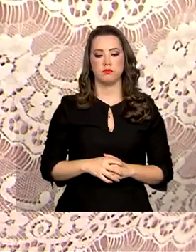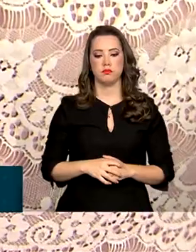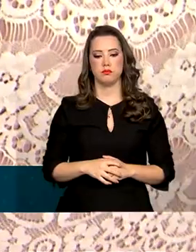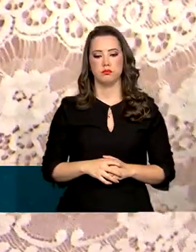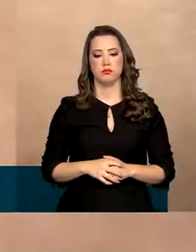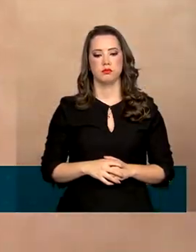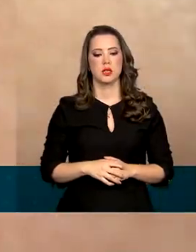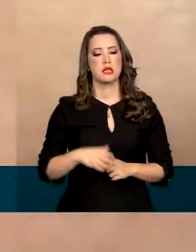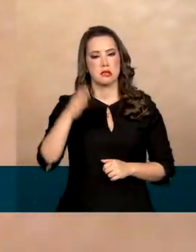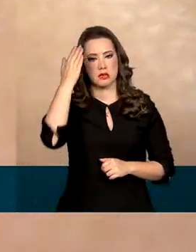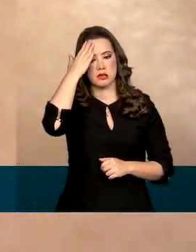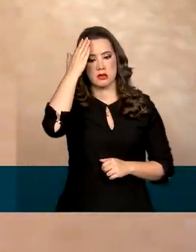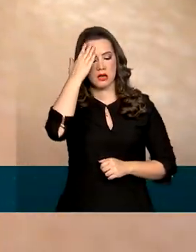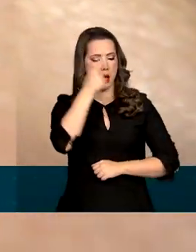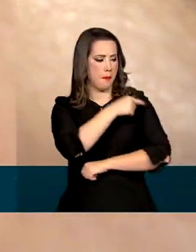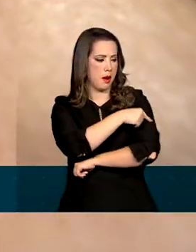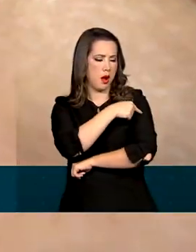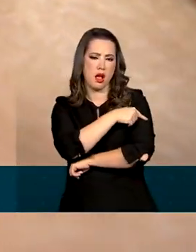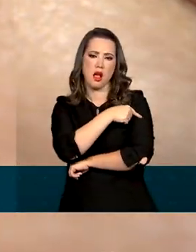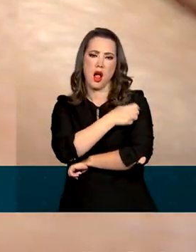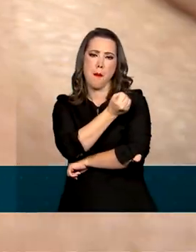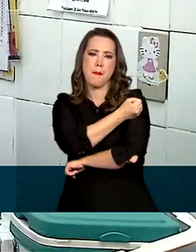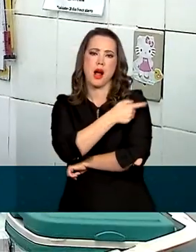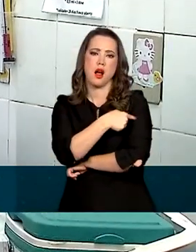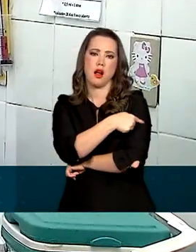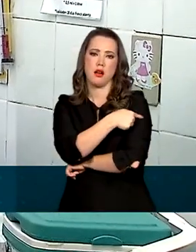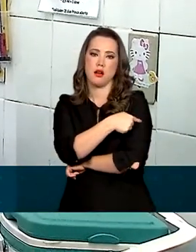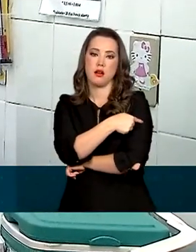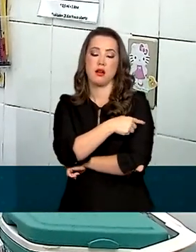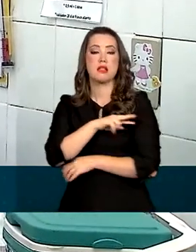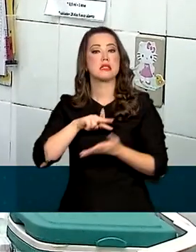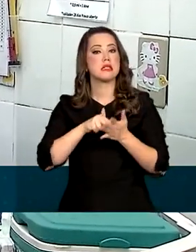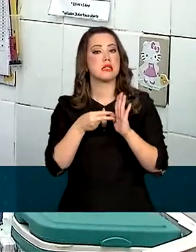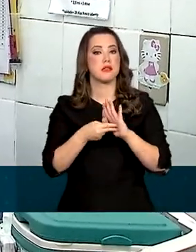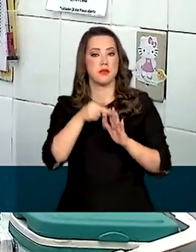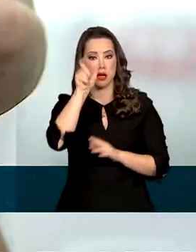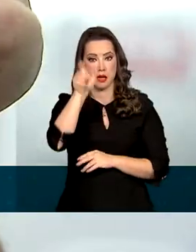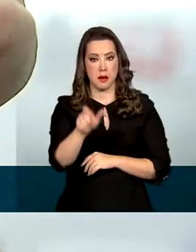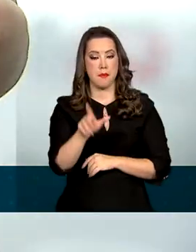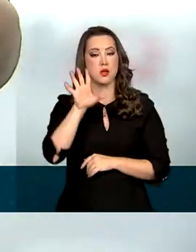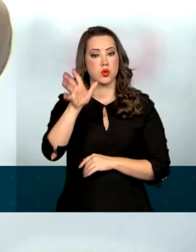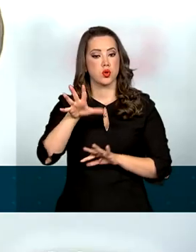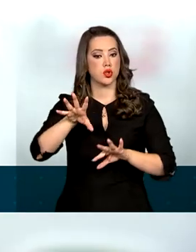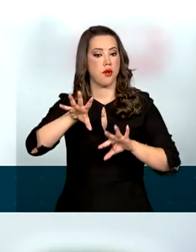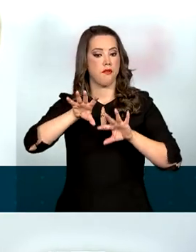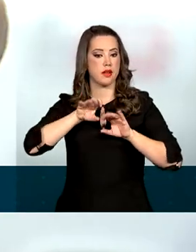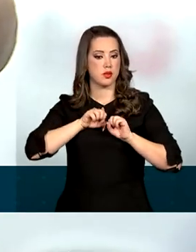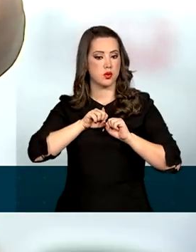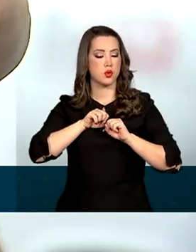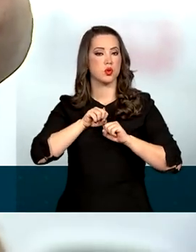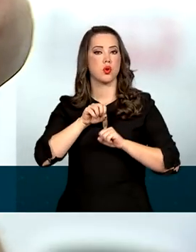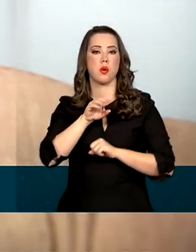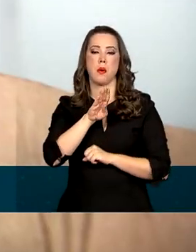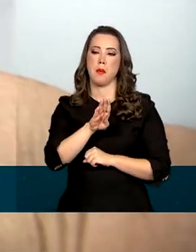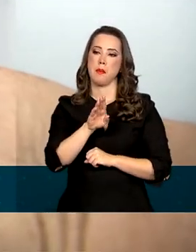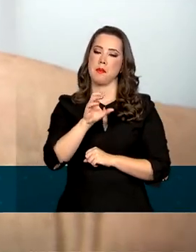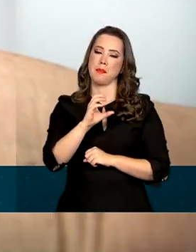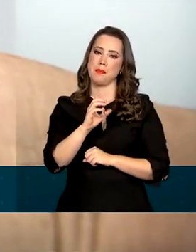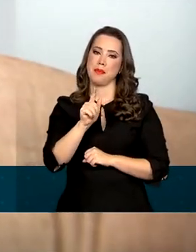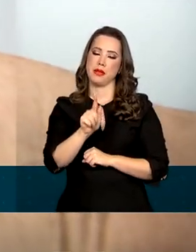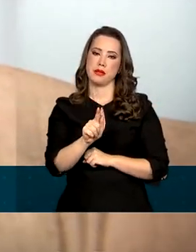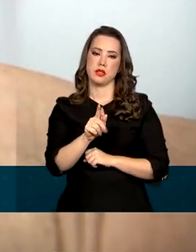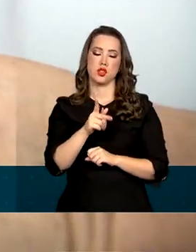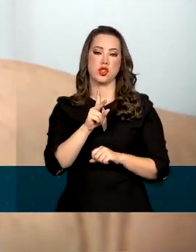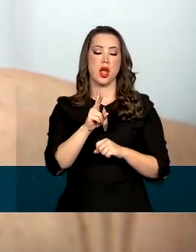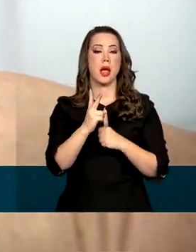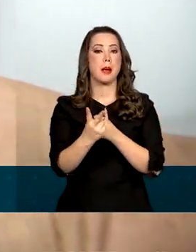aquela marquinha que muita gente tem no braço? É sinal de que a pessoa recebeu a vacina da BCG, que protege